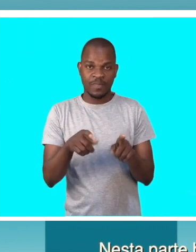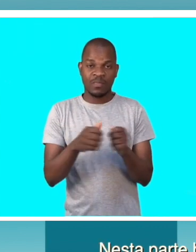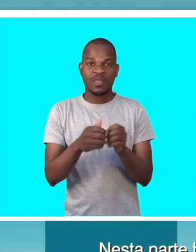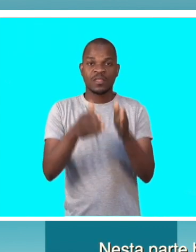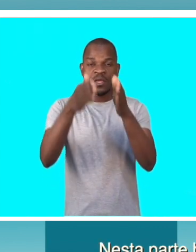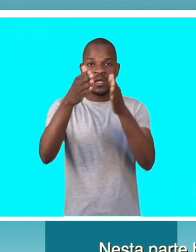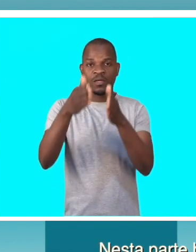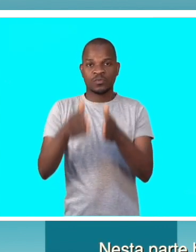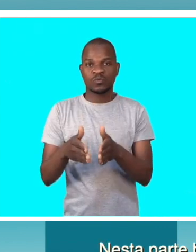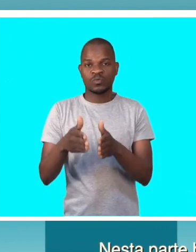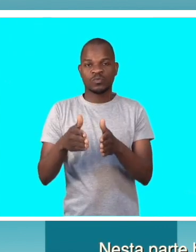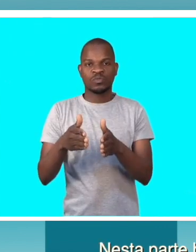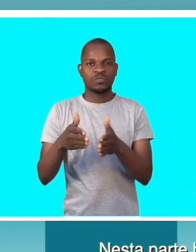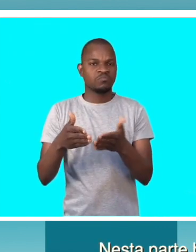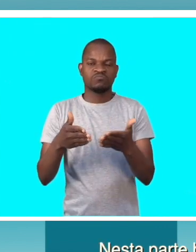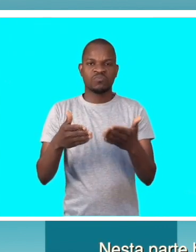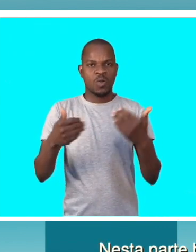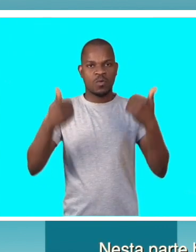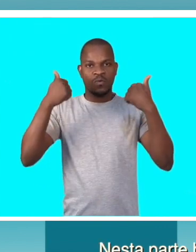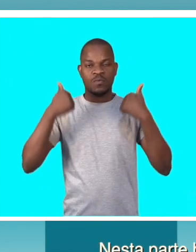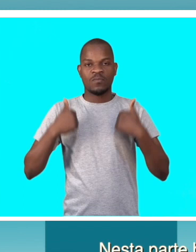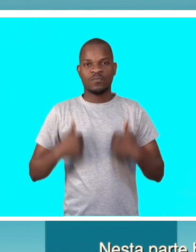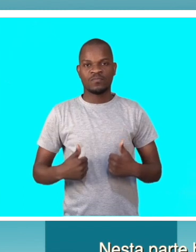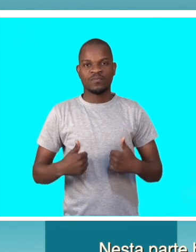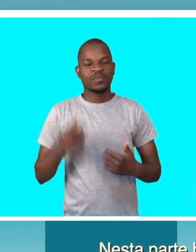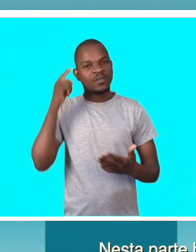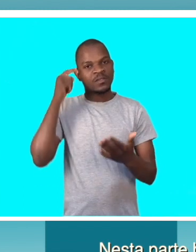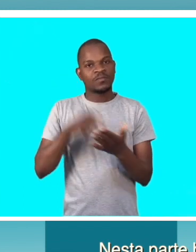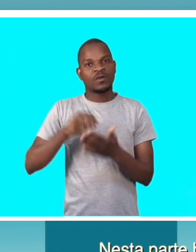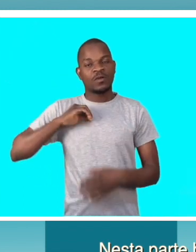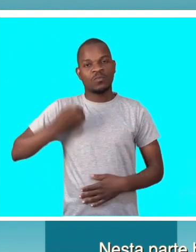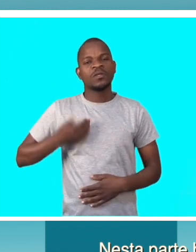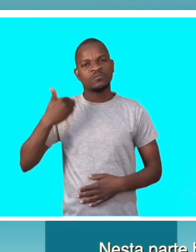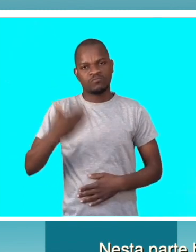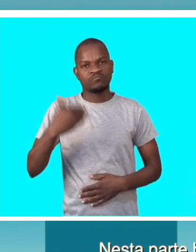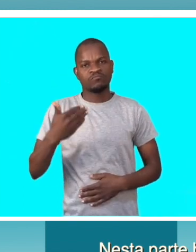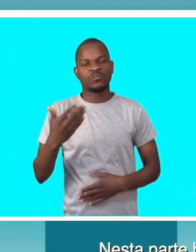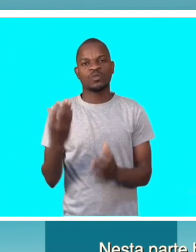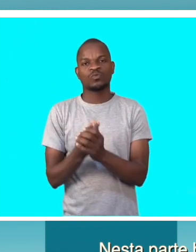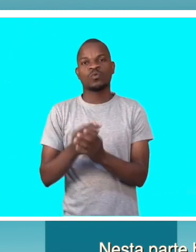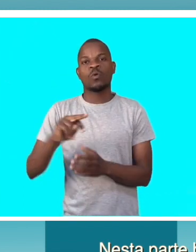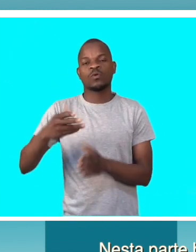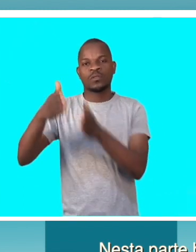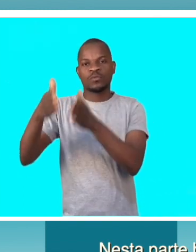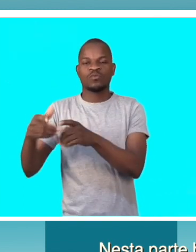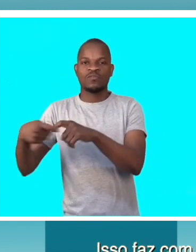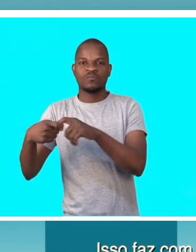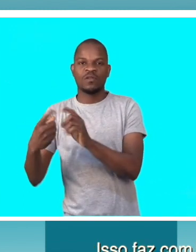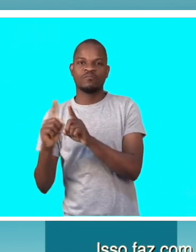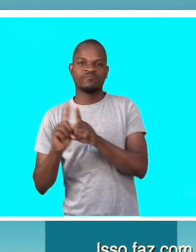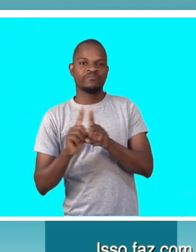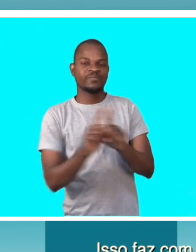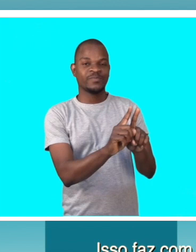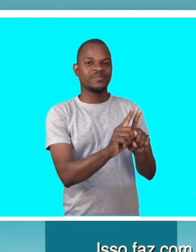essa parte humana, esse componente humanizado, a mulher já entra lá com alguém de casa como acompanhante.